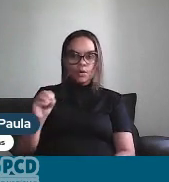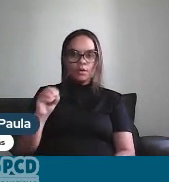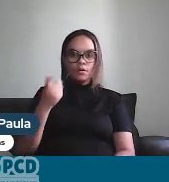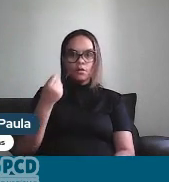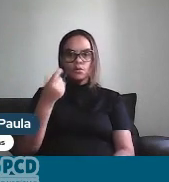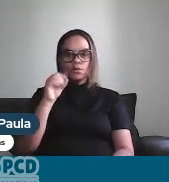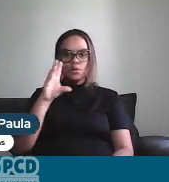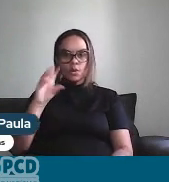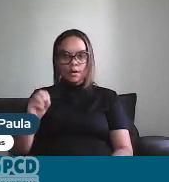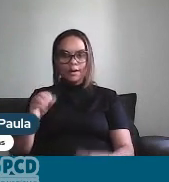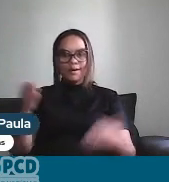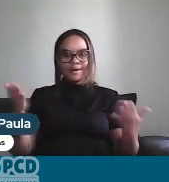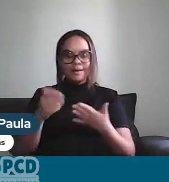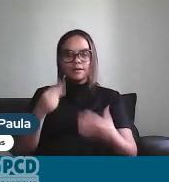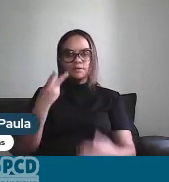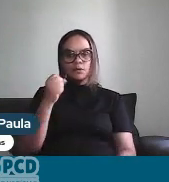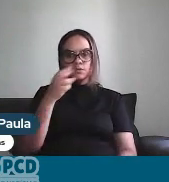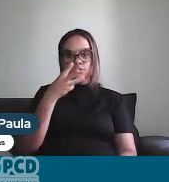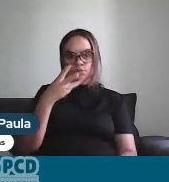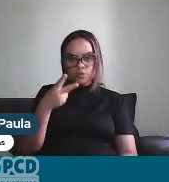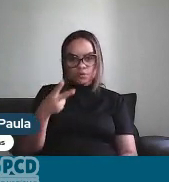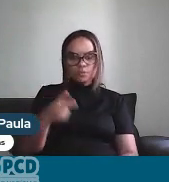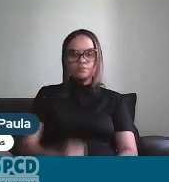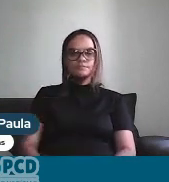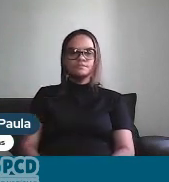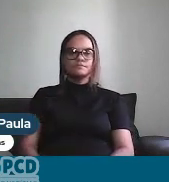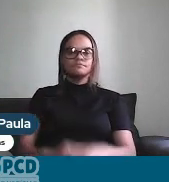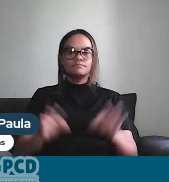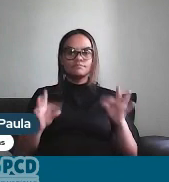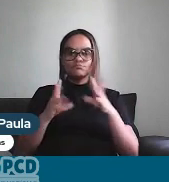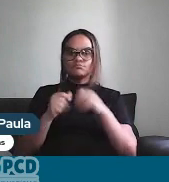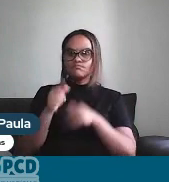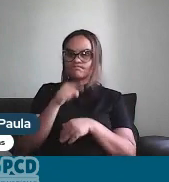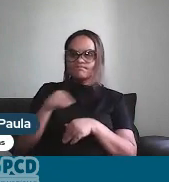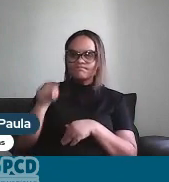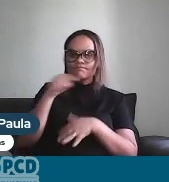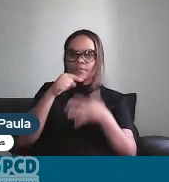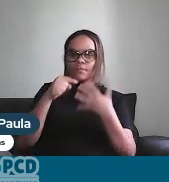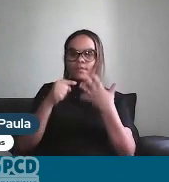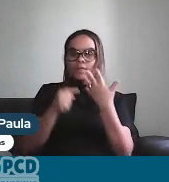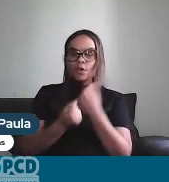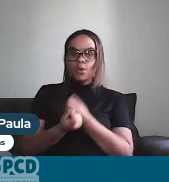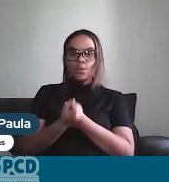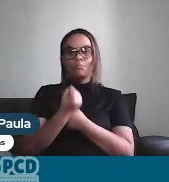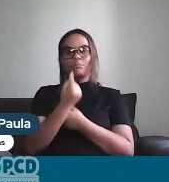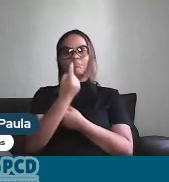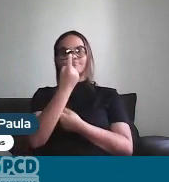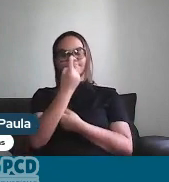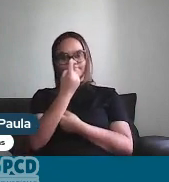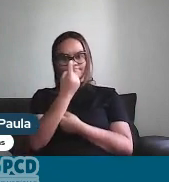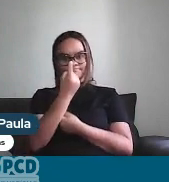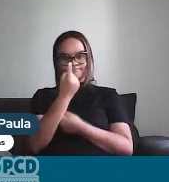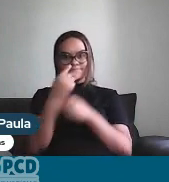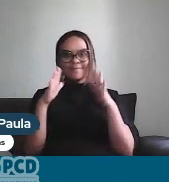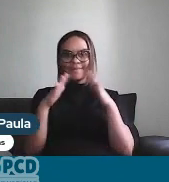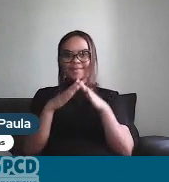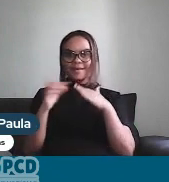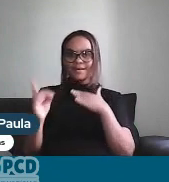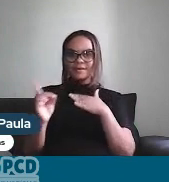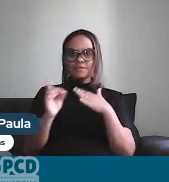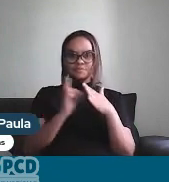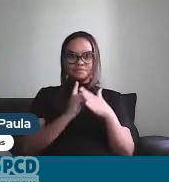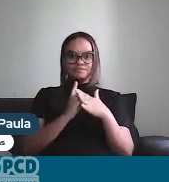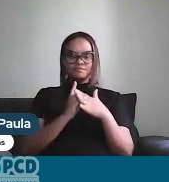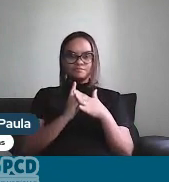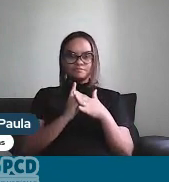2010 e agora o de 2022. Em todos esses, só um deles, na minha casa, foi,